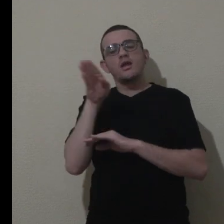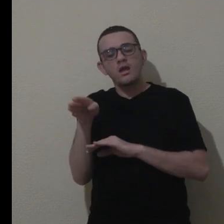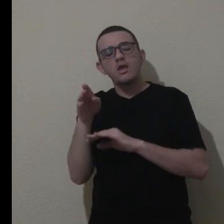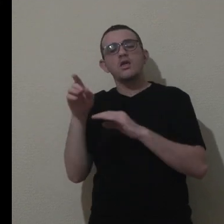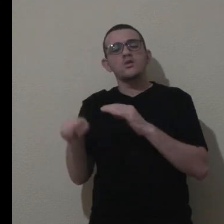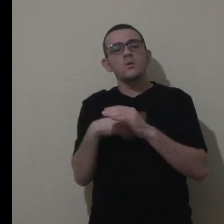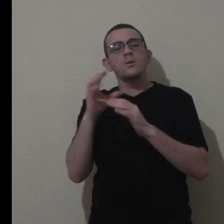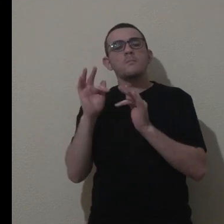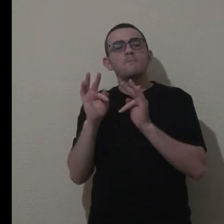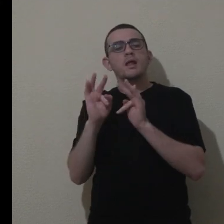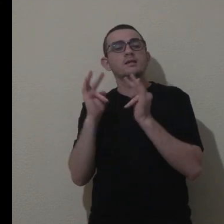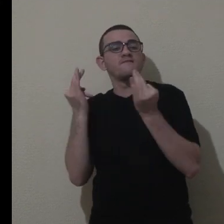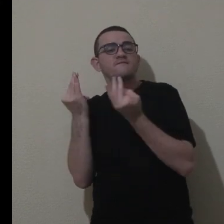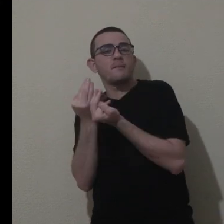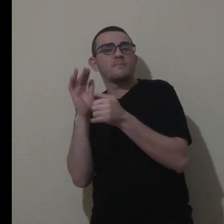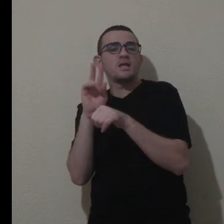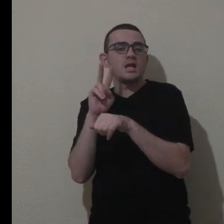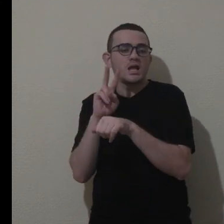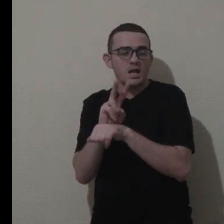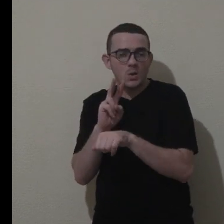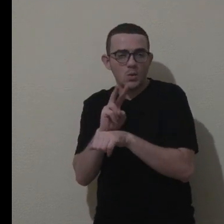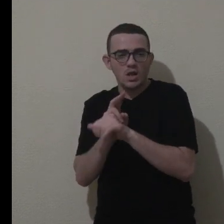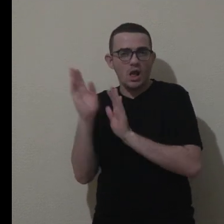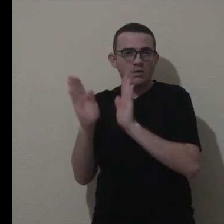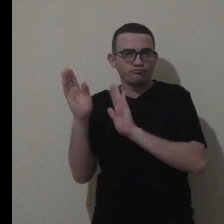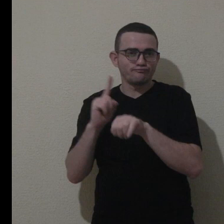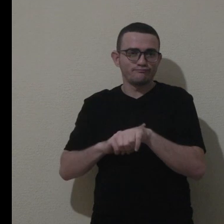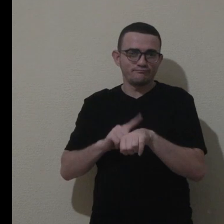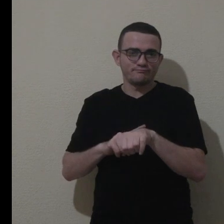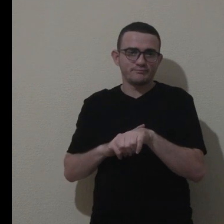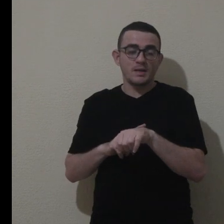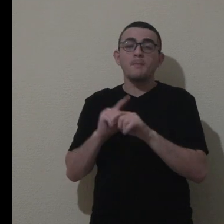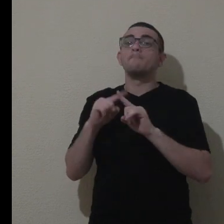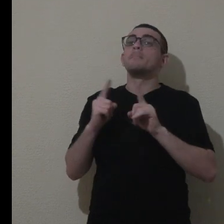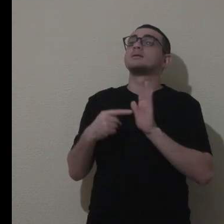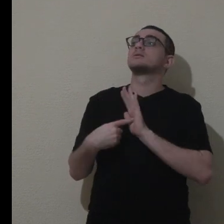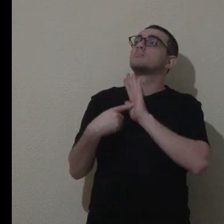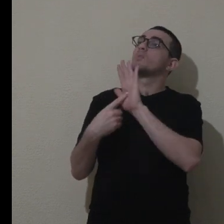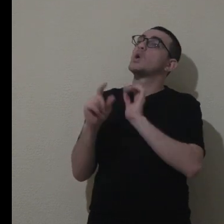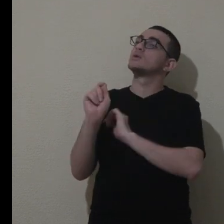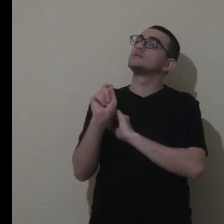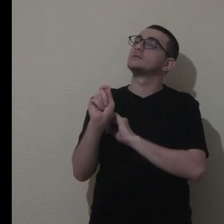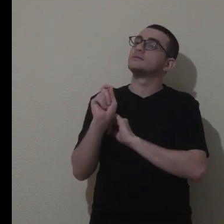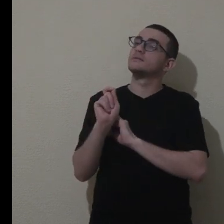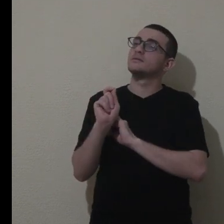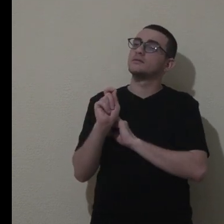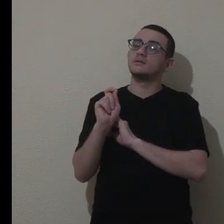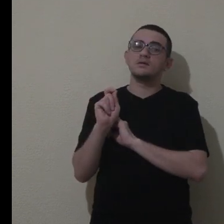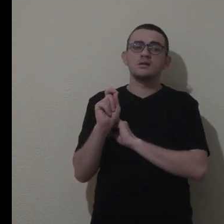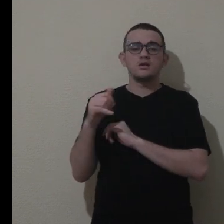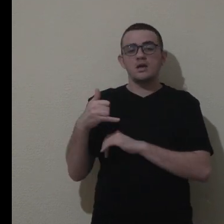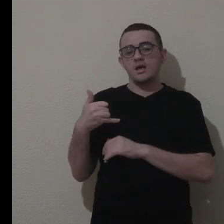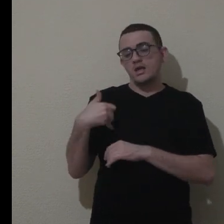para essa, digamos, linha de cuidado um pouquinho melhor. Mas o que mostra que, certamente, quando